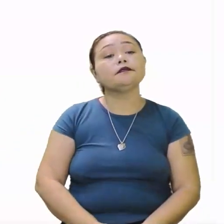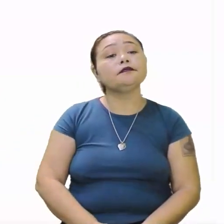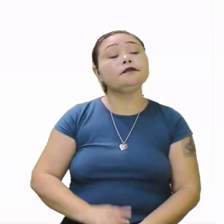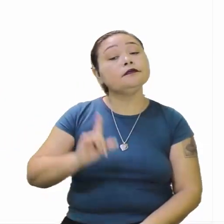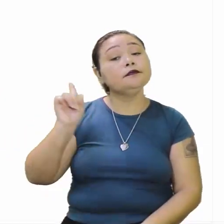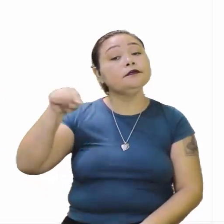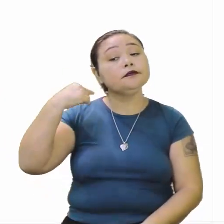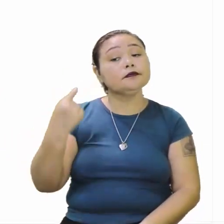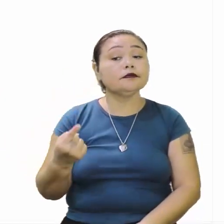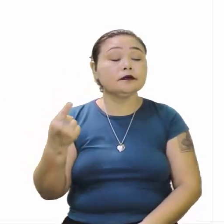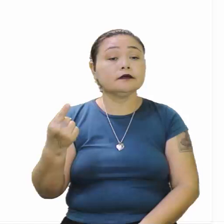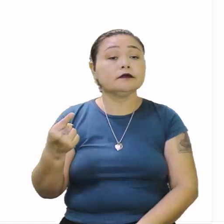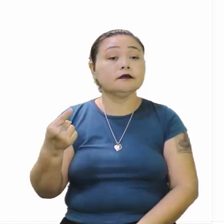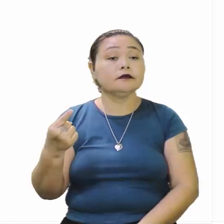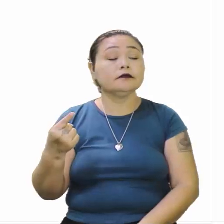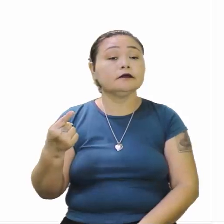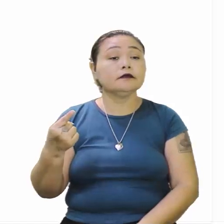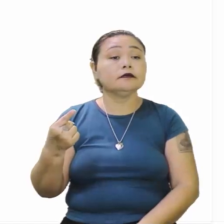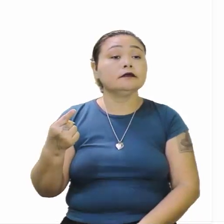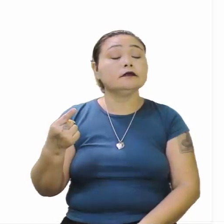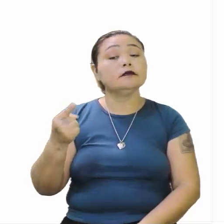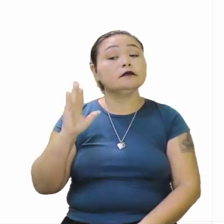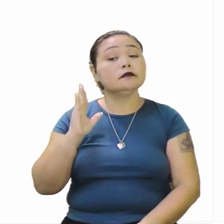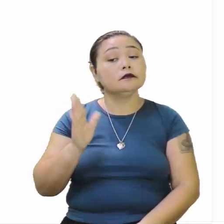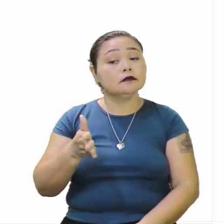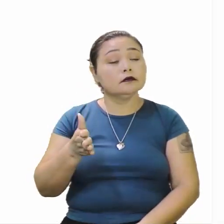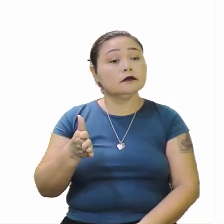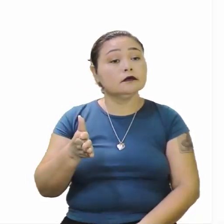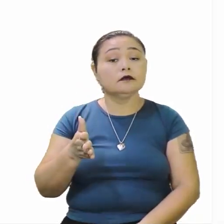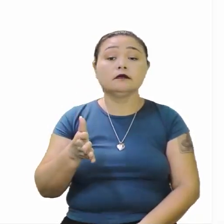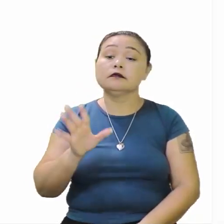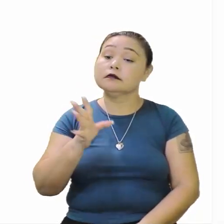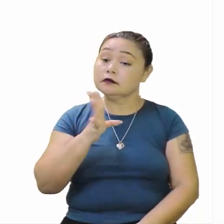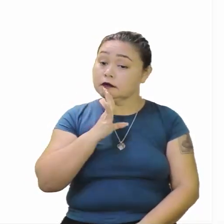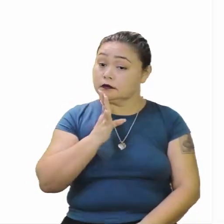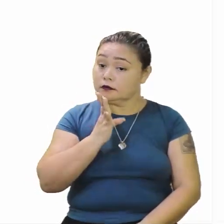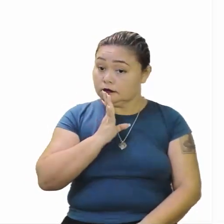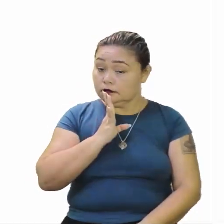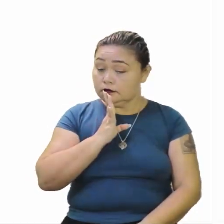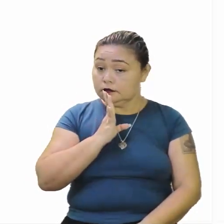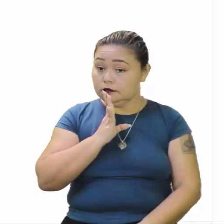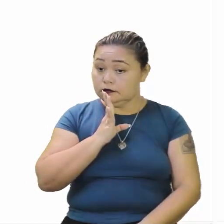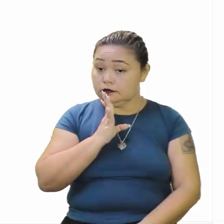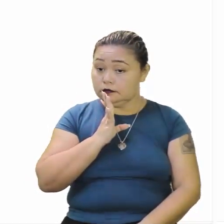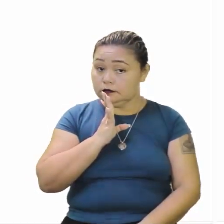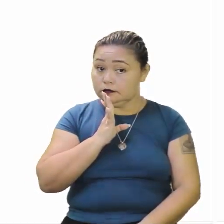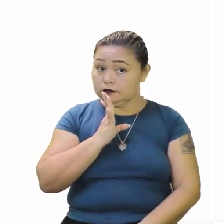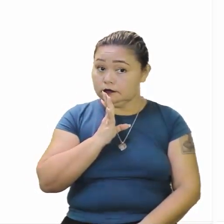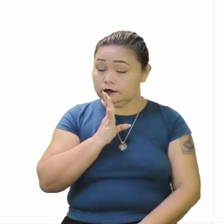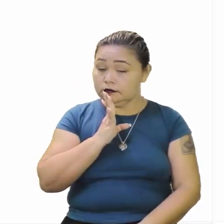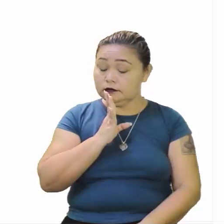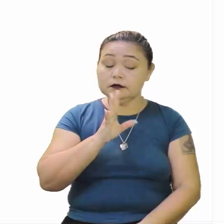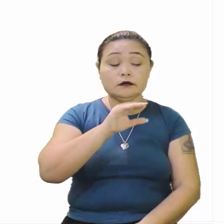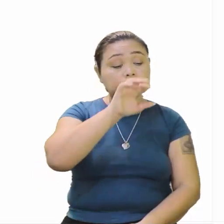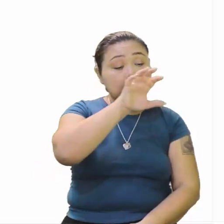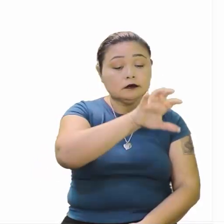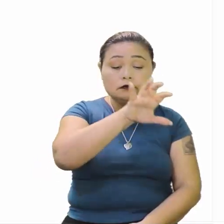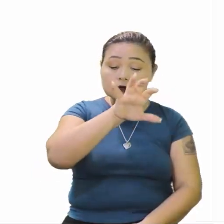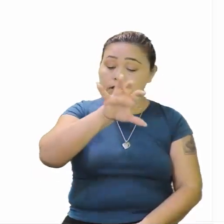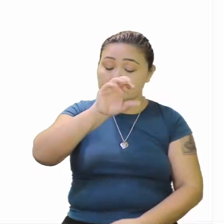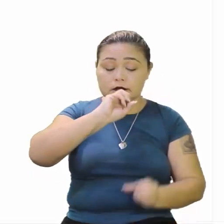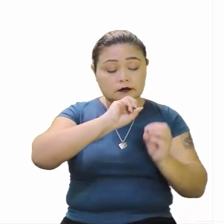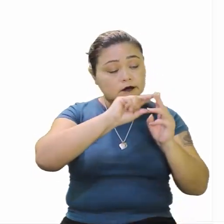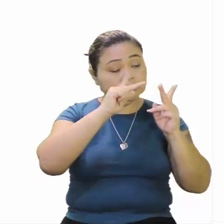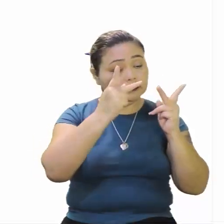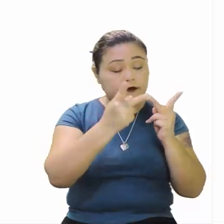Seguindo aí, né? Já que você conheceu os estados físicos da matéria, os estados